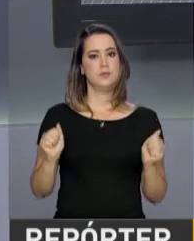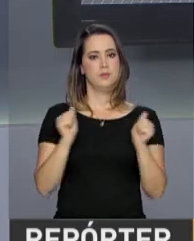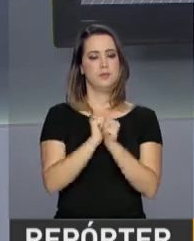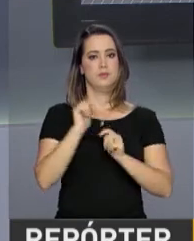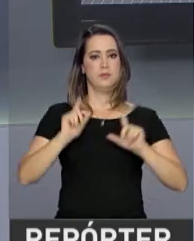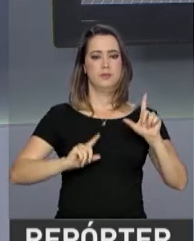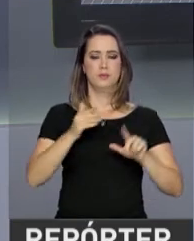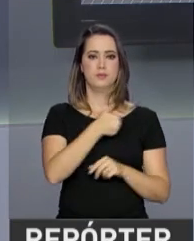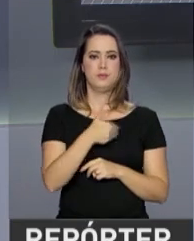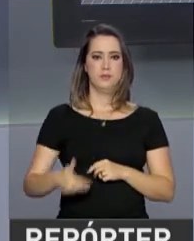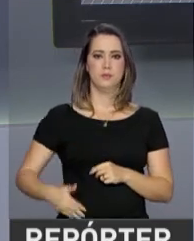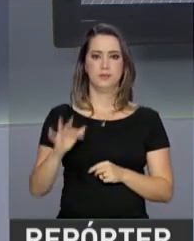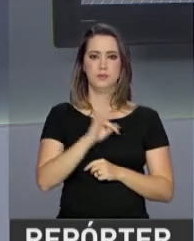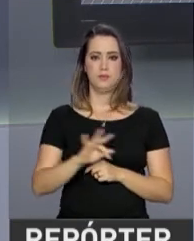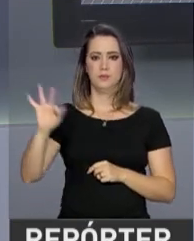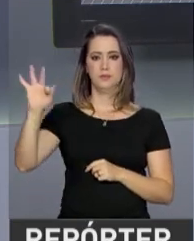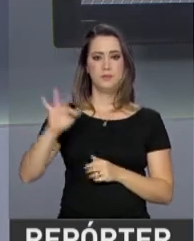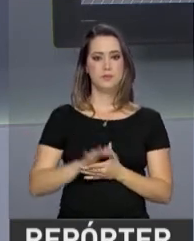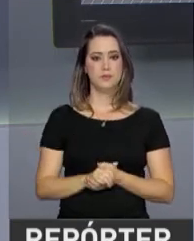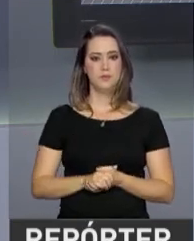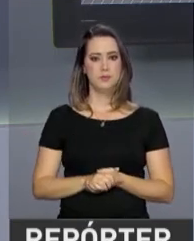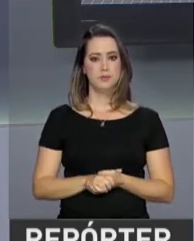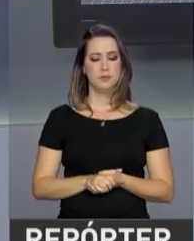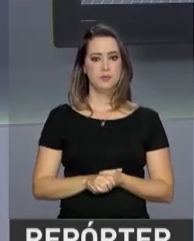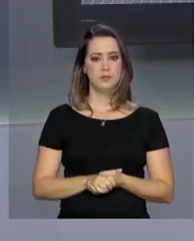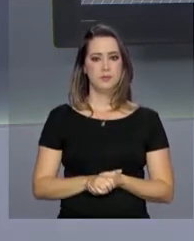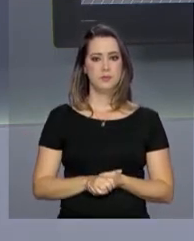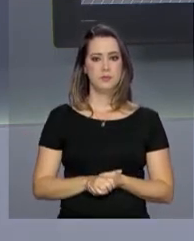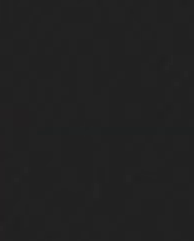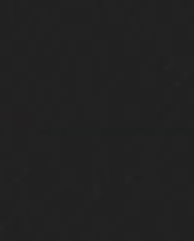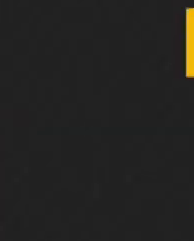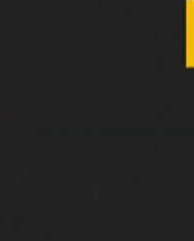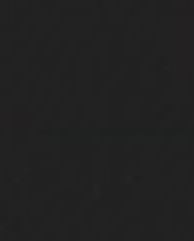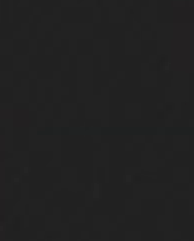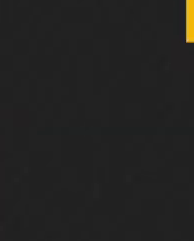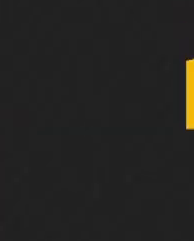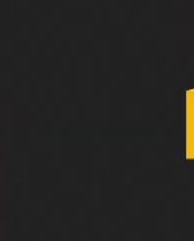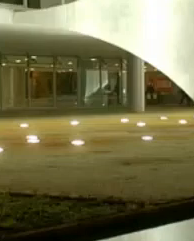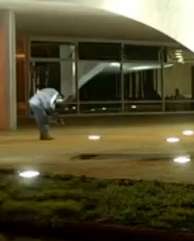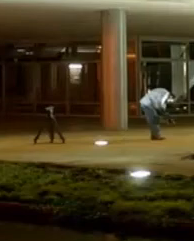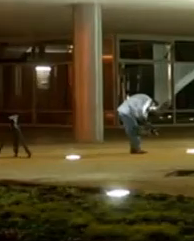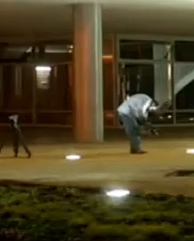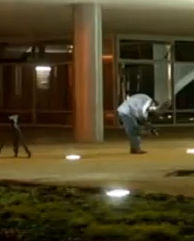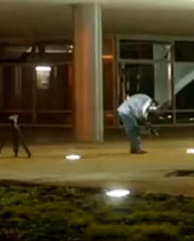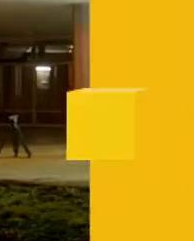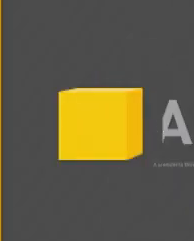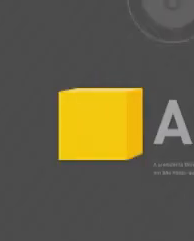Continue com a gente na NBR, a TV do Governo Federal.